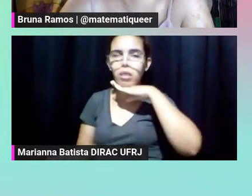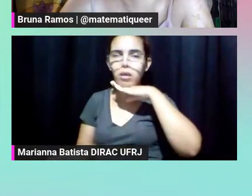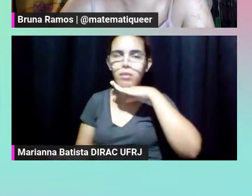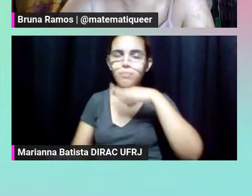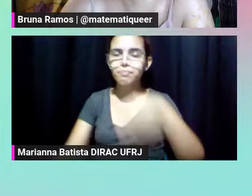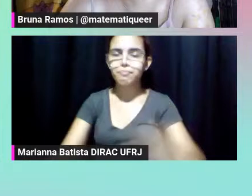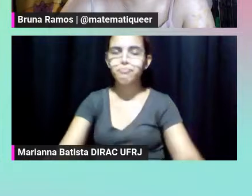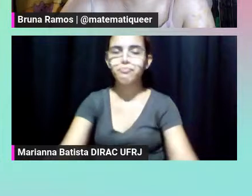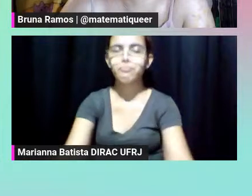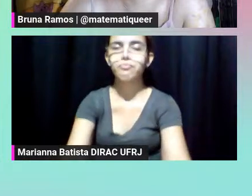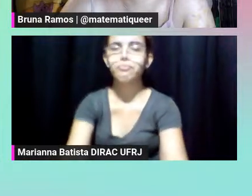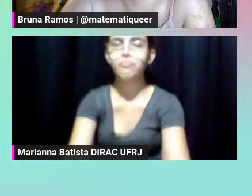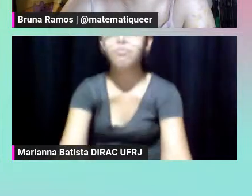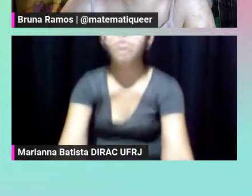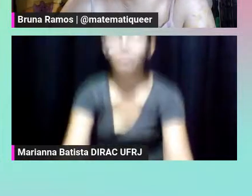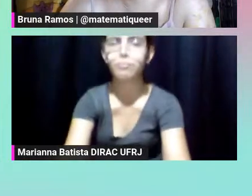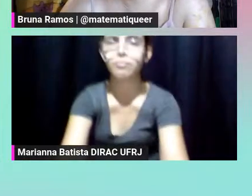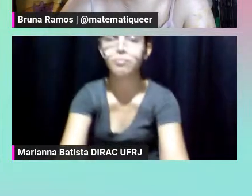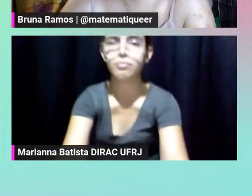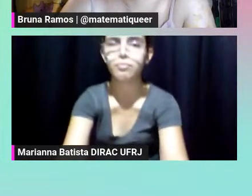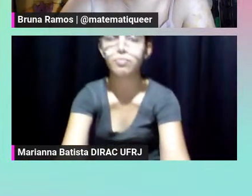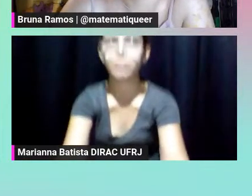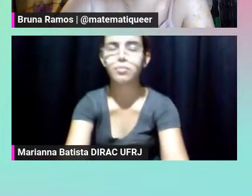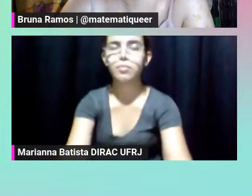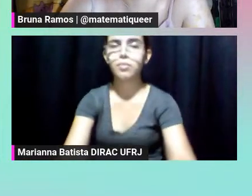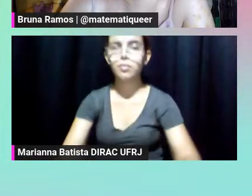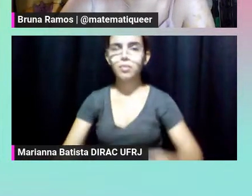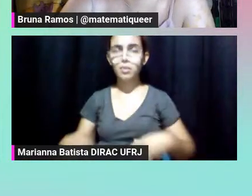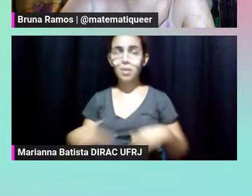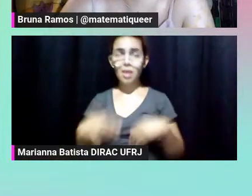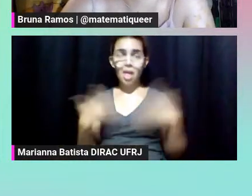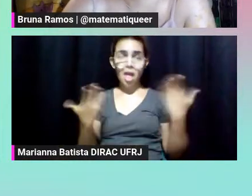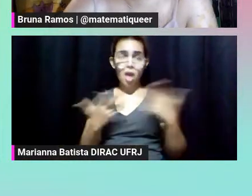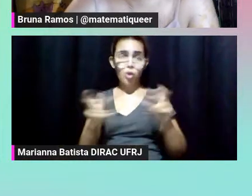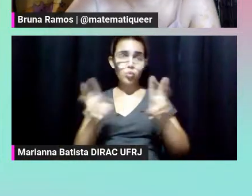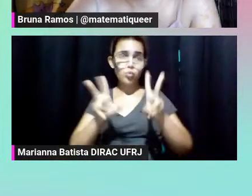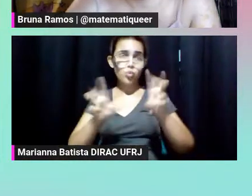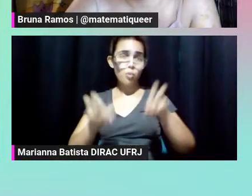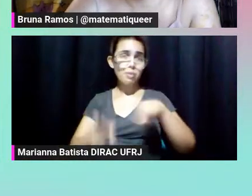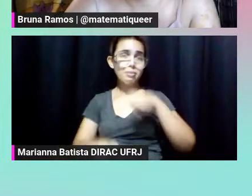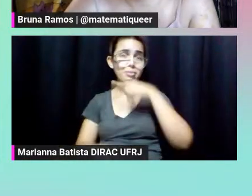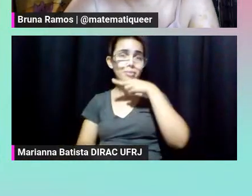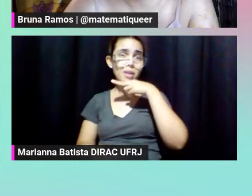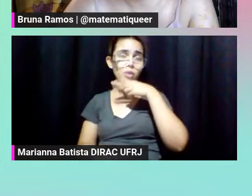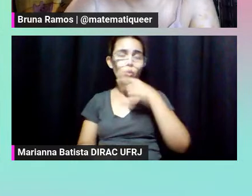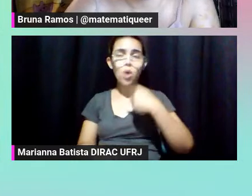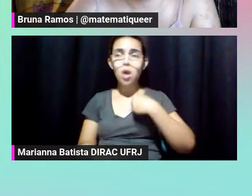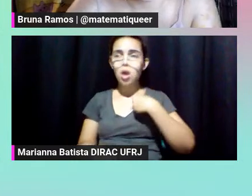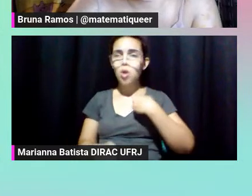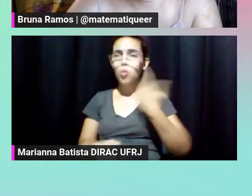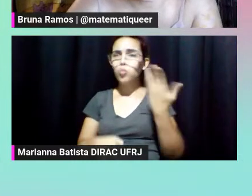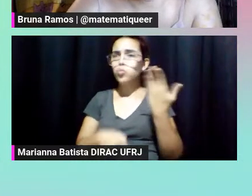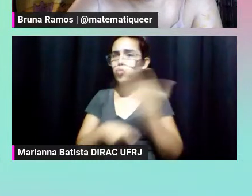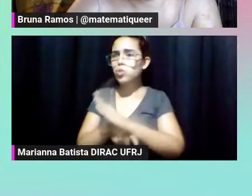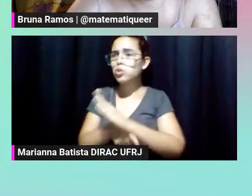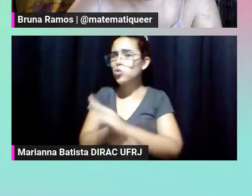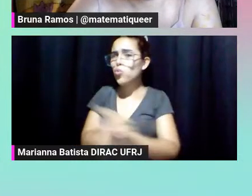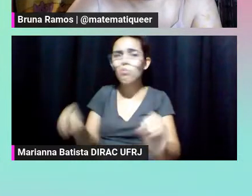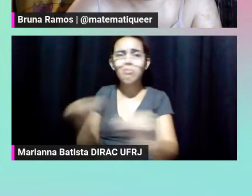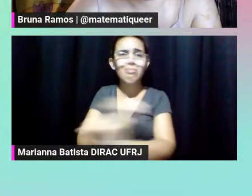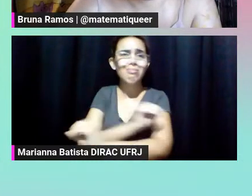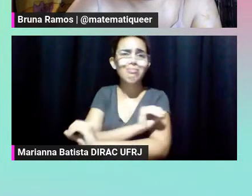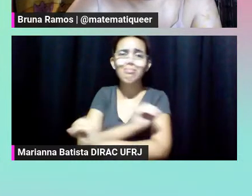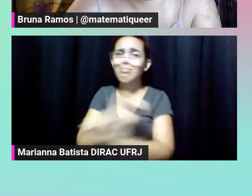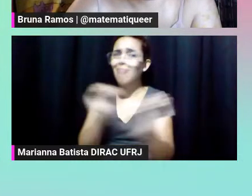aos netos. Sabe? Ai, meu Deus, eu não ajudo muito, as outras avós ajudam muito, as outras avós podem ficar com